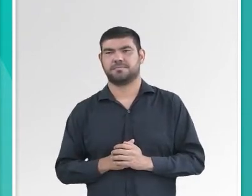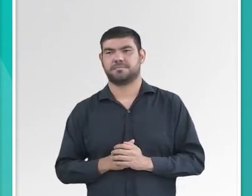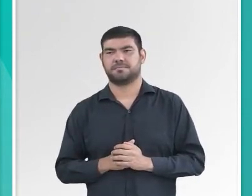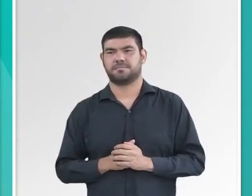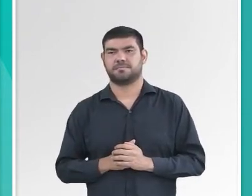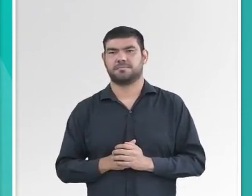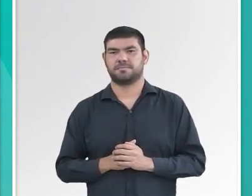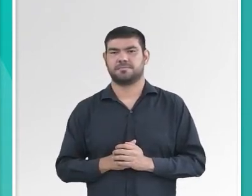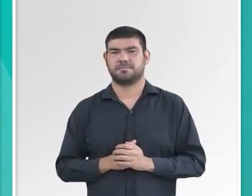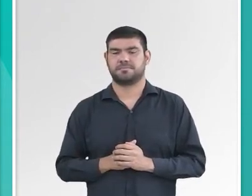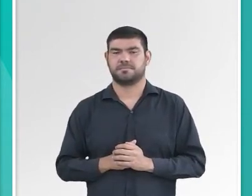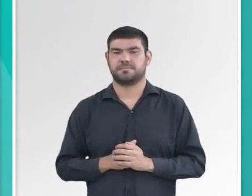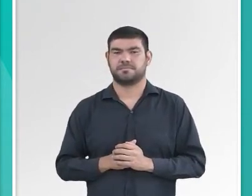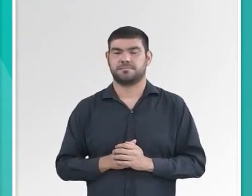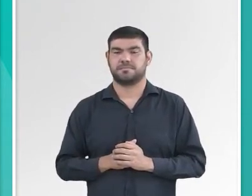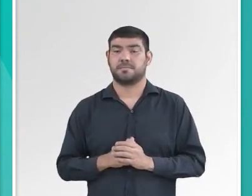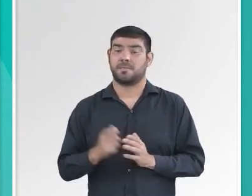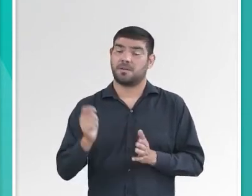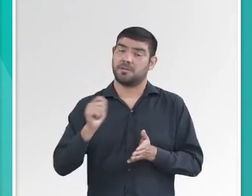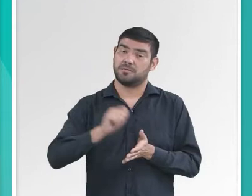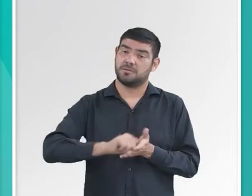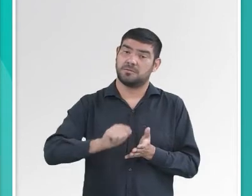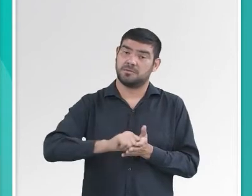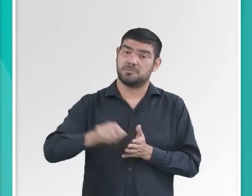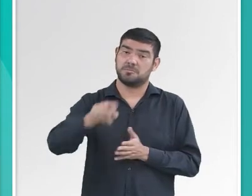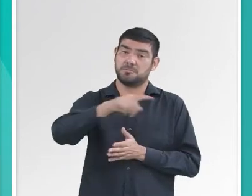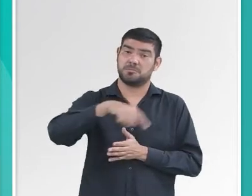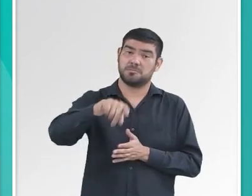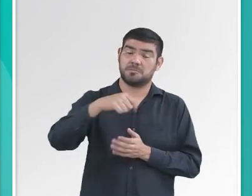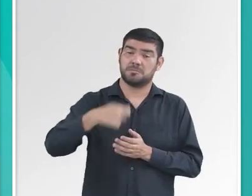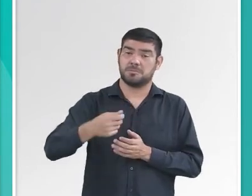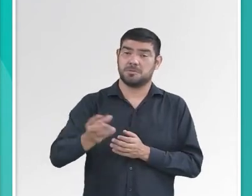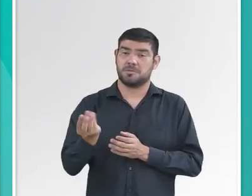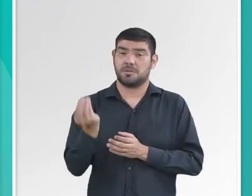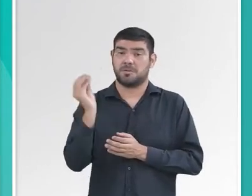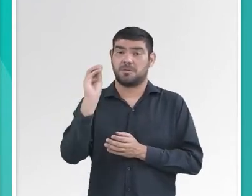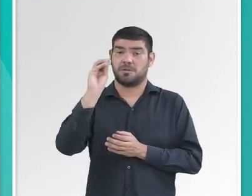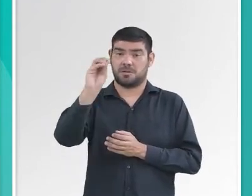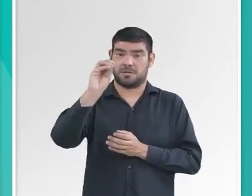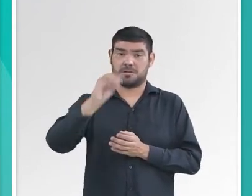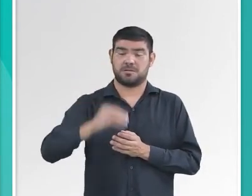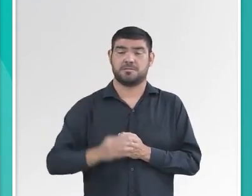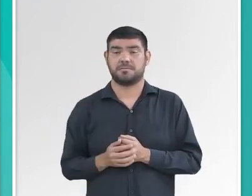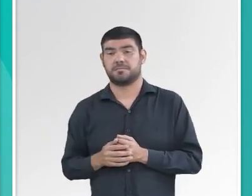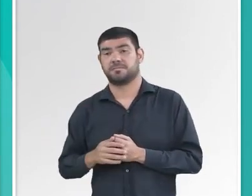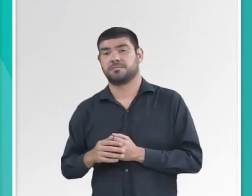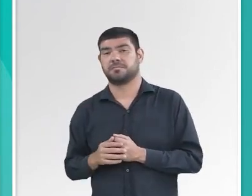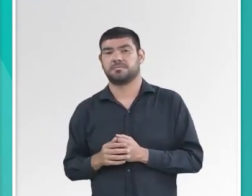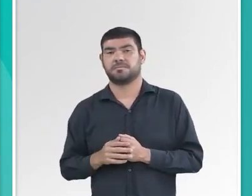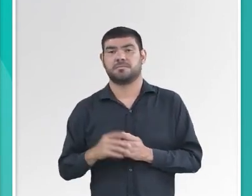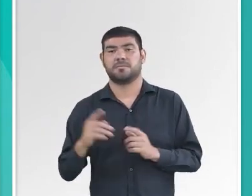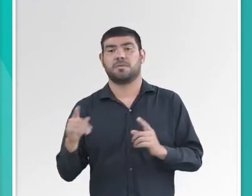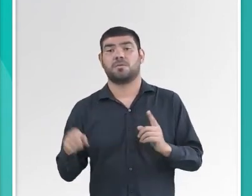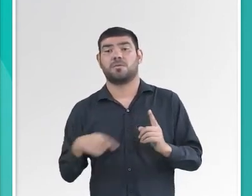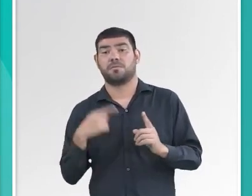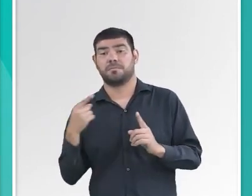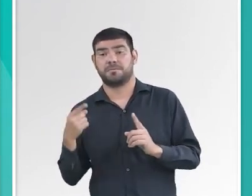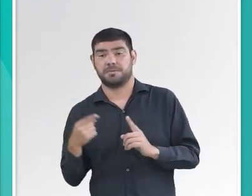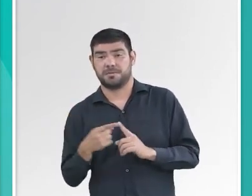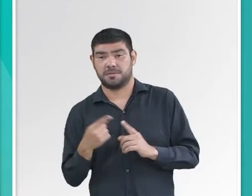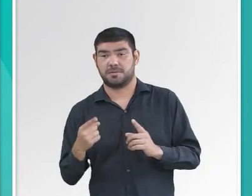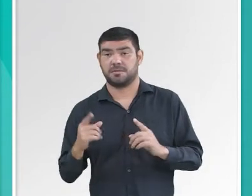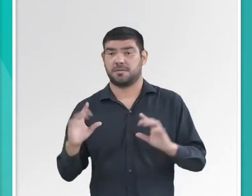produzida por vocês. Então anota aí, o que vocês têm que colocar nessa resenha. Já que estamos tendo como objeto